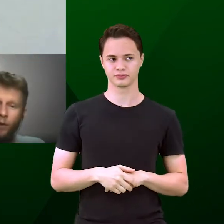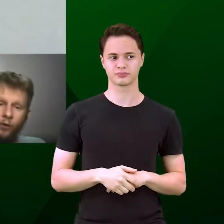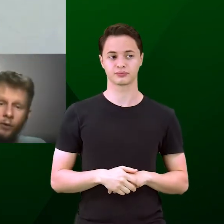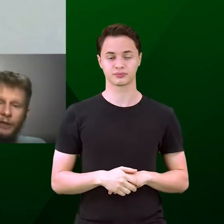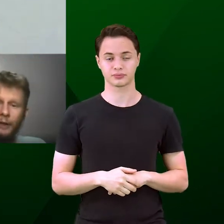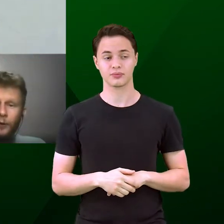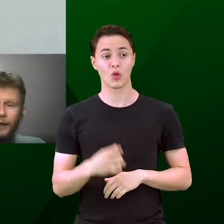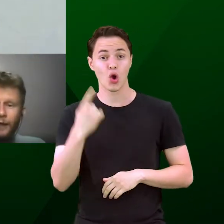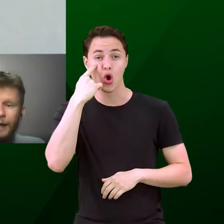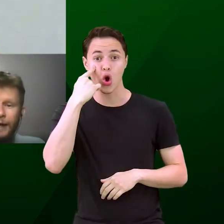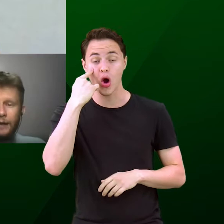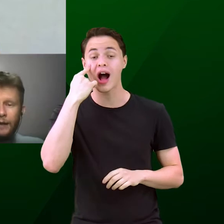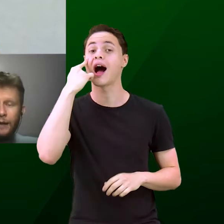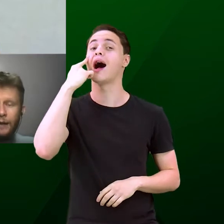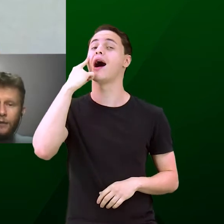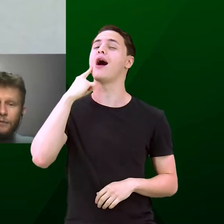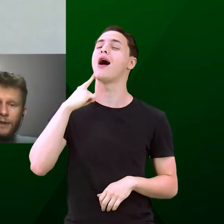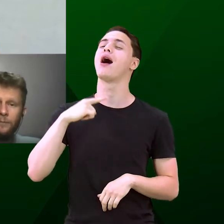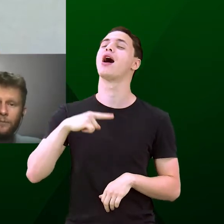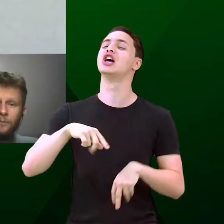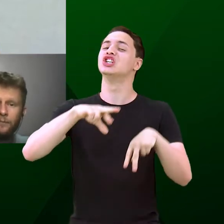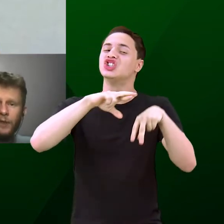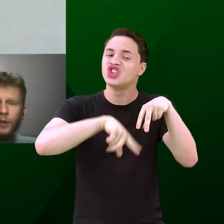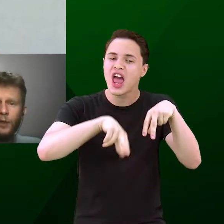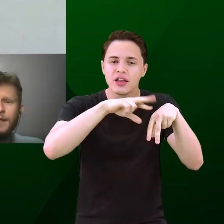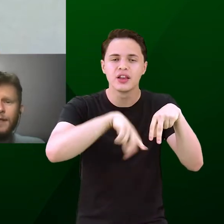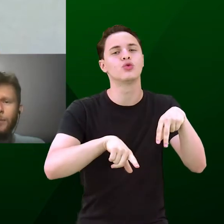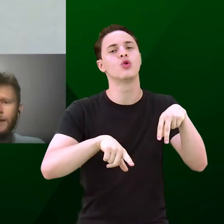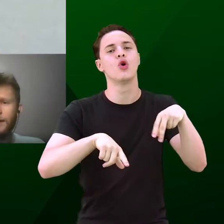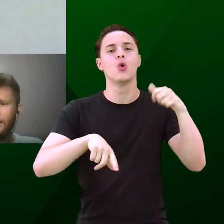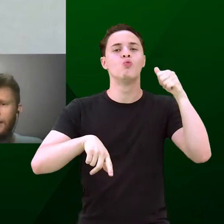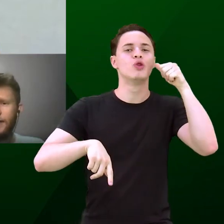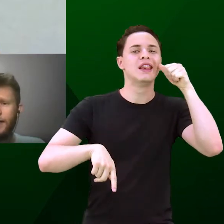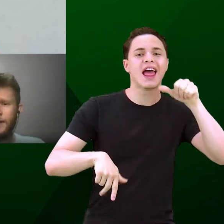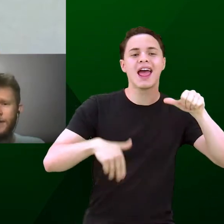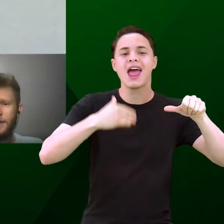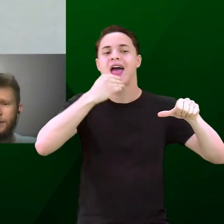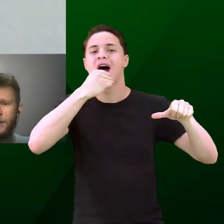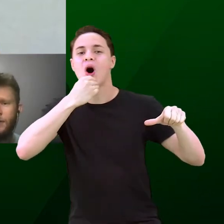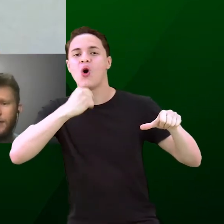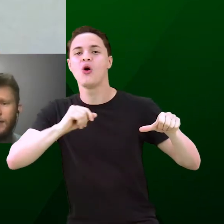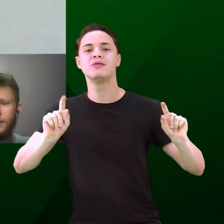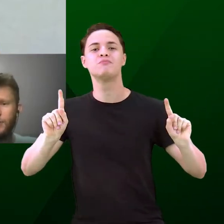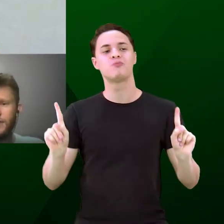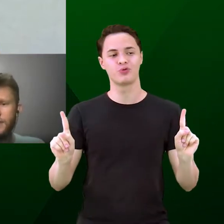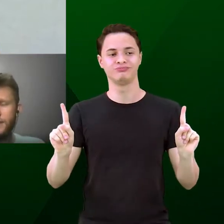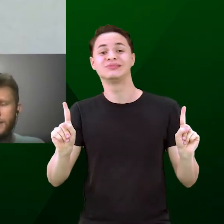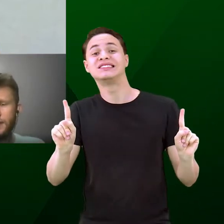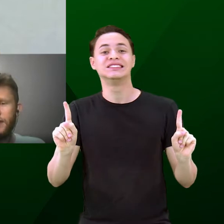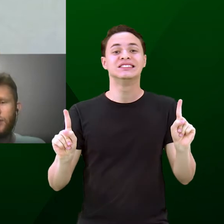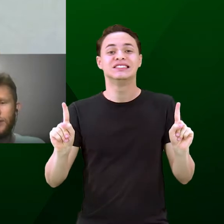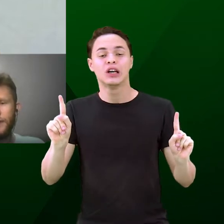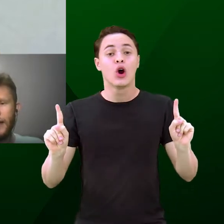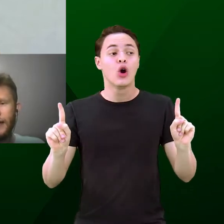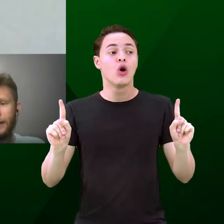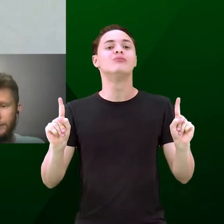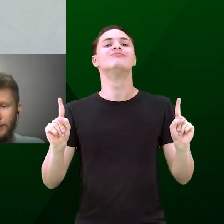é o fundamental e que as pessoas normalmente não levam em consideração quando pretendem iniciar,